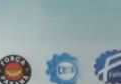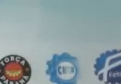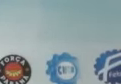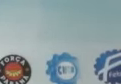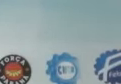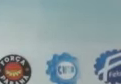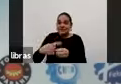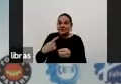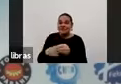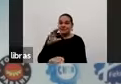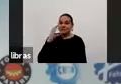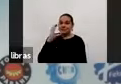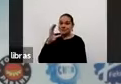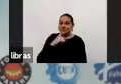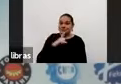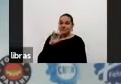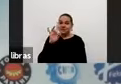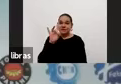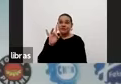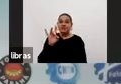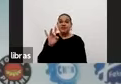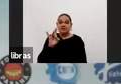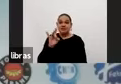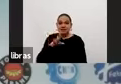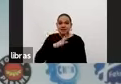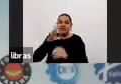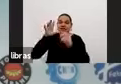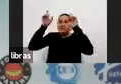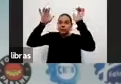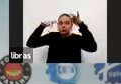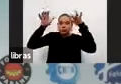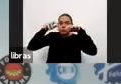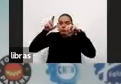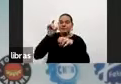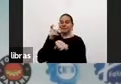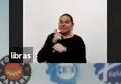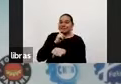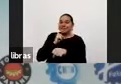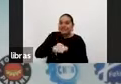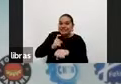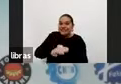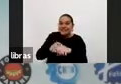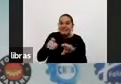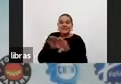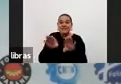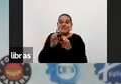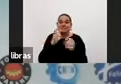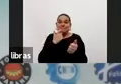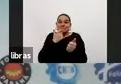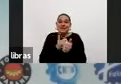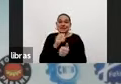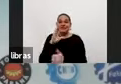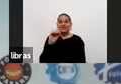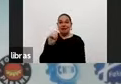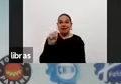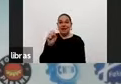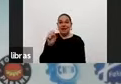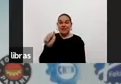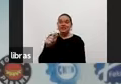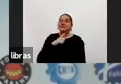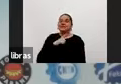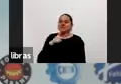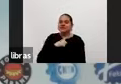teve chuva de gelo e teve lá pertinho do Ceasa, né, gente? Teve floquinhos de